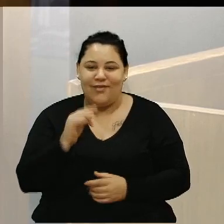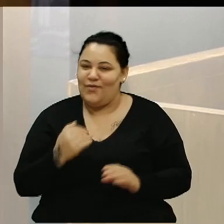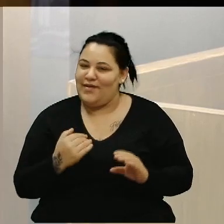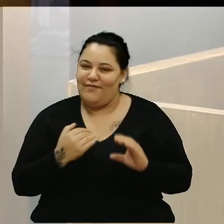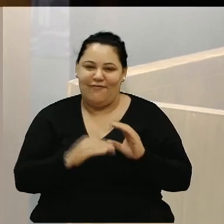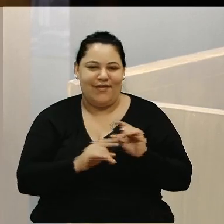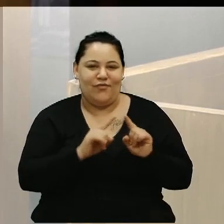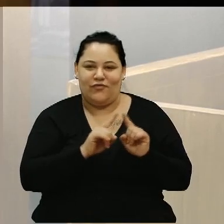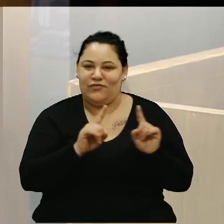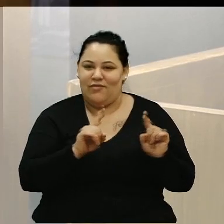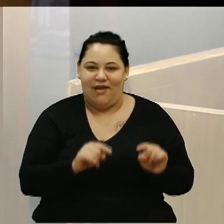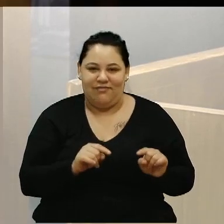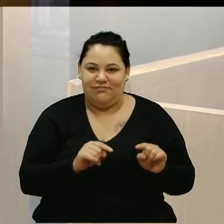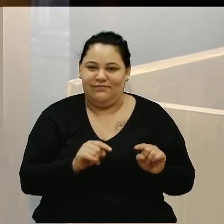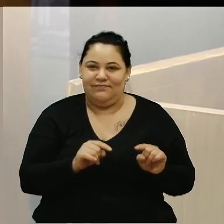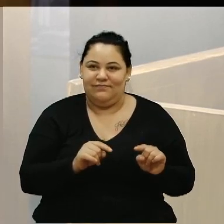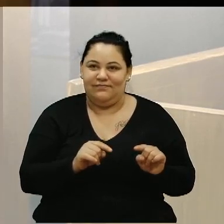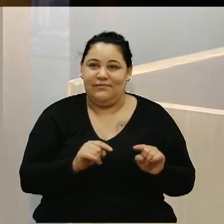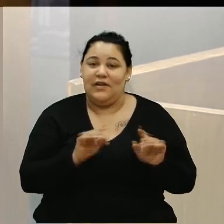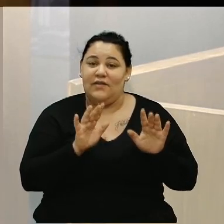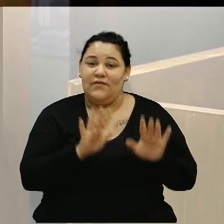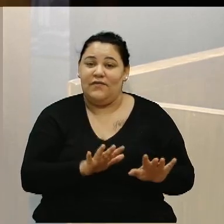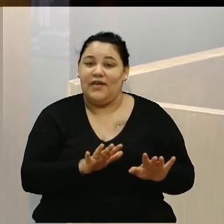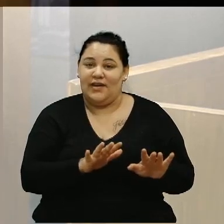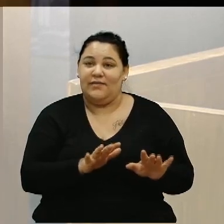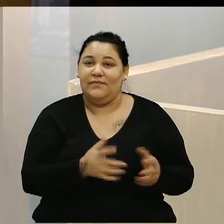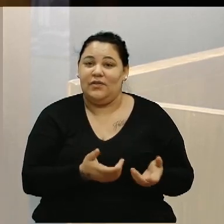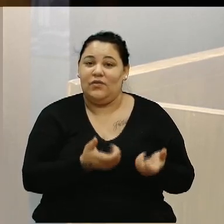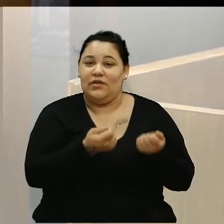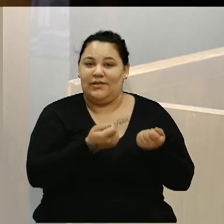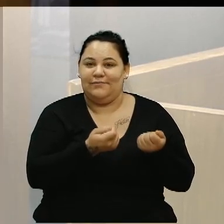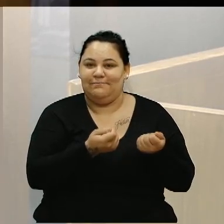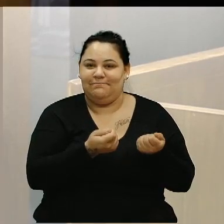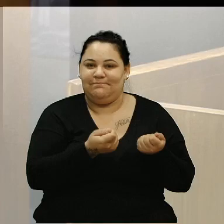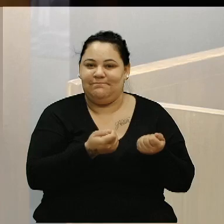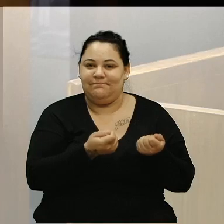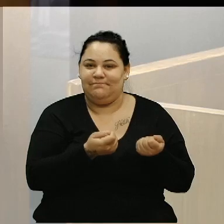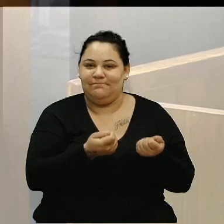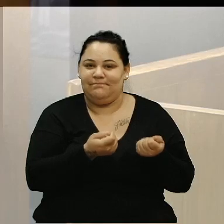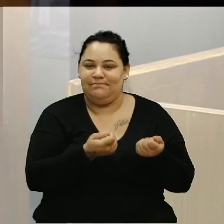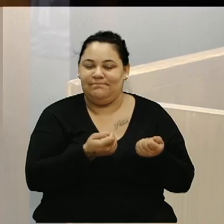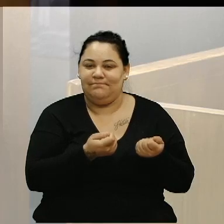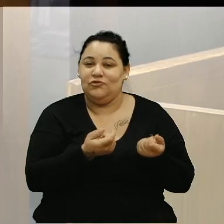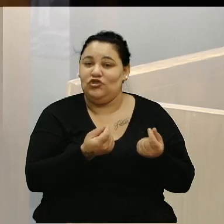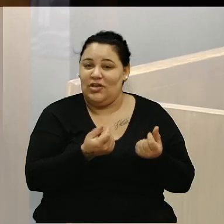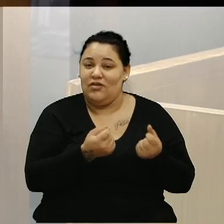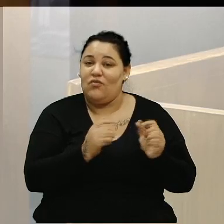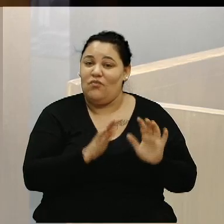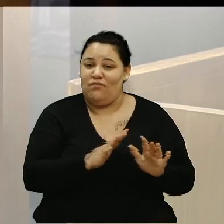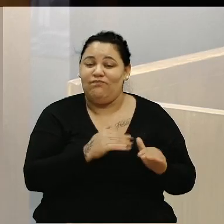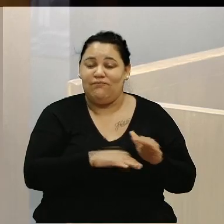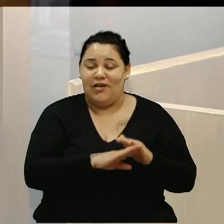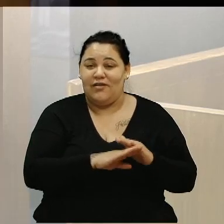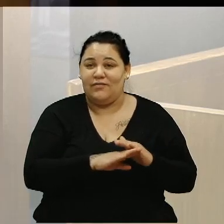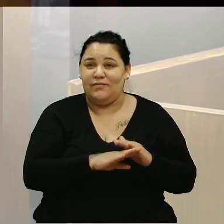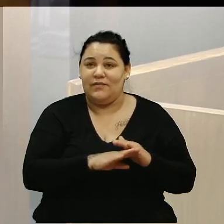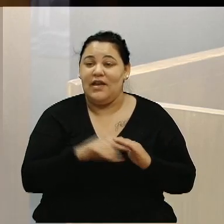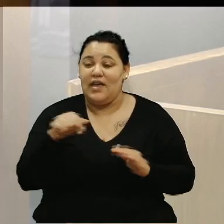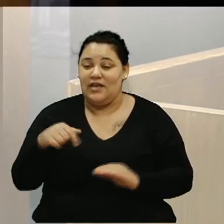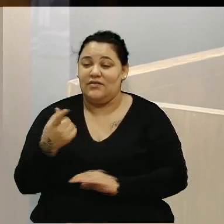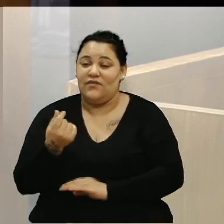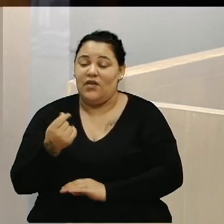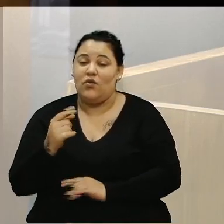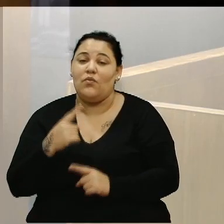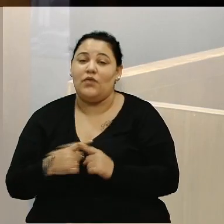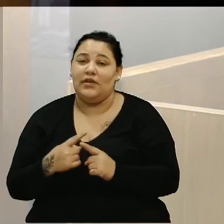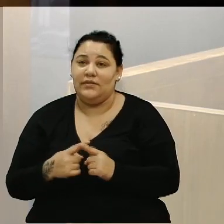esses trabalhadores. Fica com quem? Fica retido nos cofres do município. Esse valor seria para quê? Para que